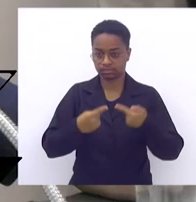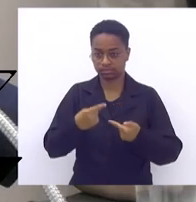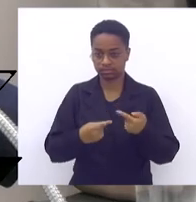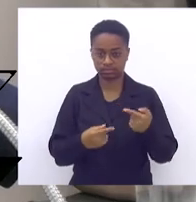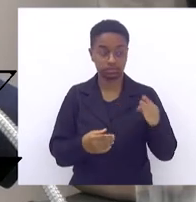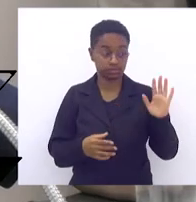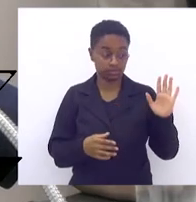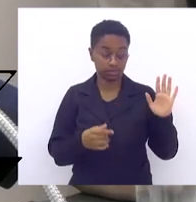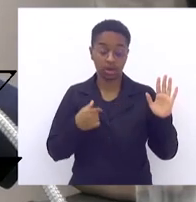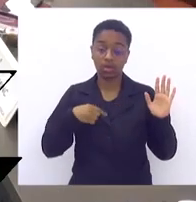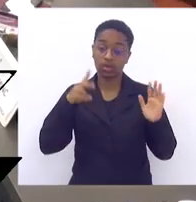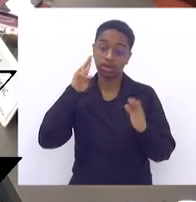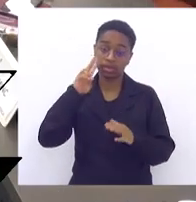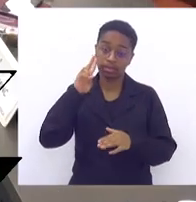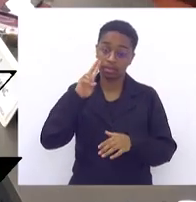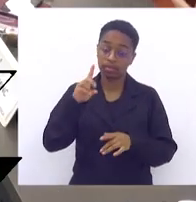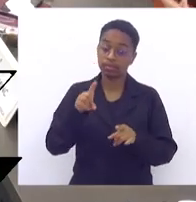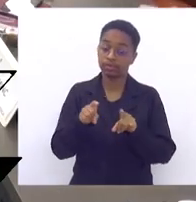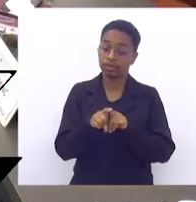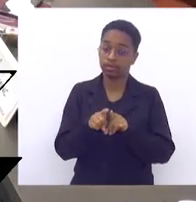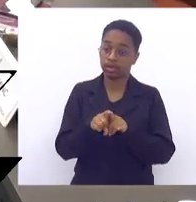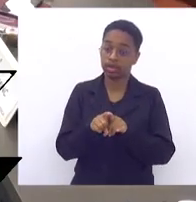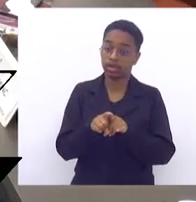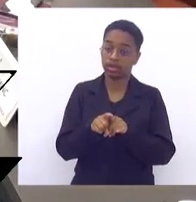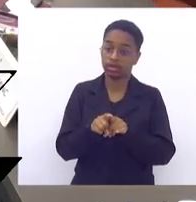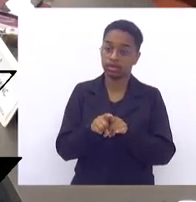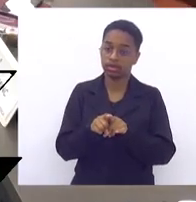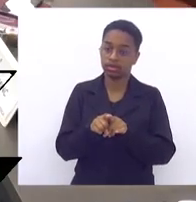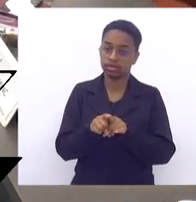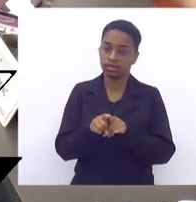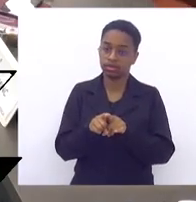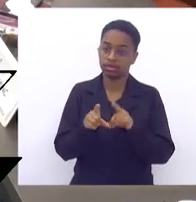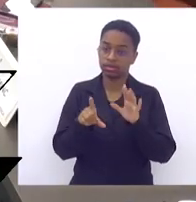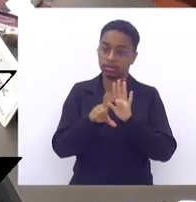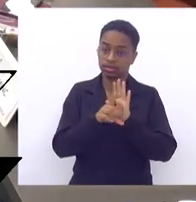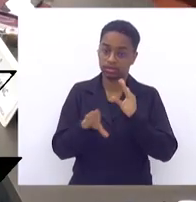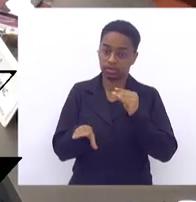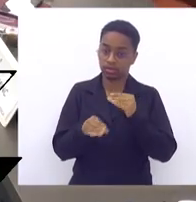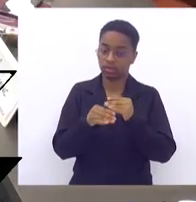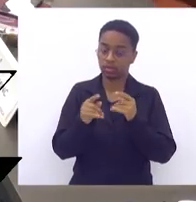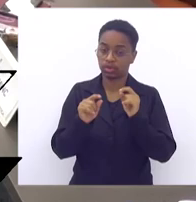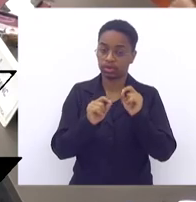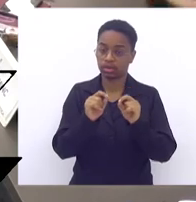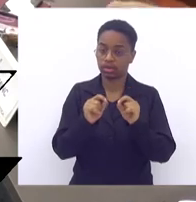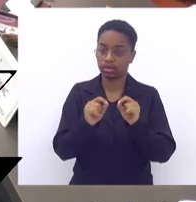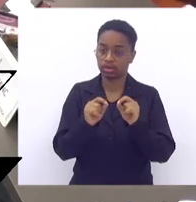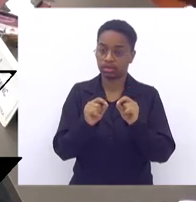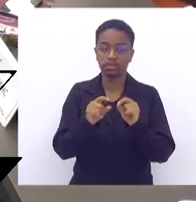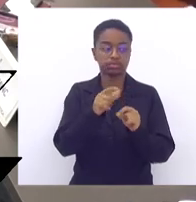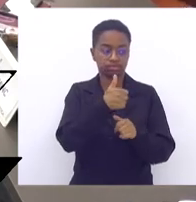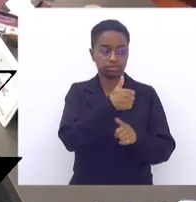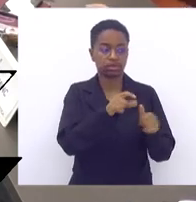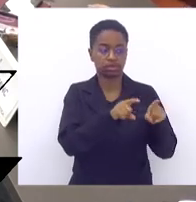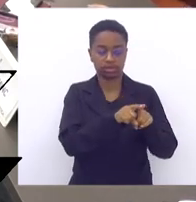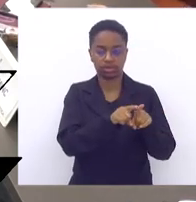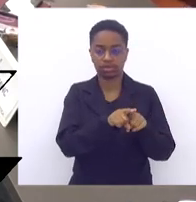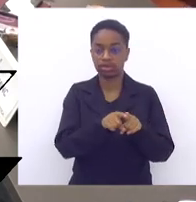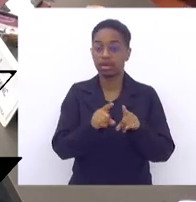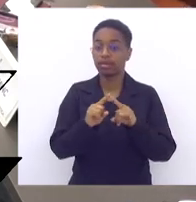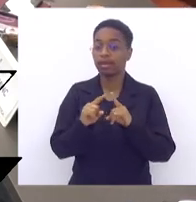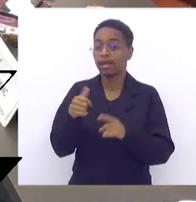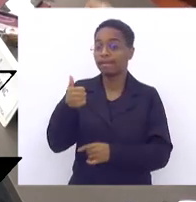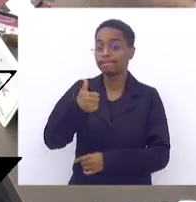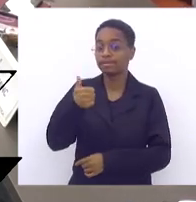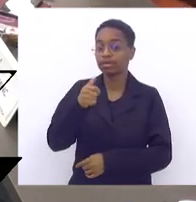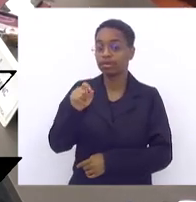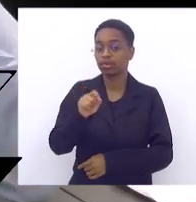só lembrando, na verdade, a observação que eu fiz acatada... Lei complementar. É que teria que ser por isso também.